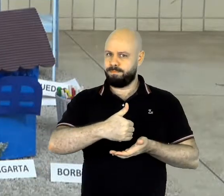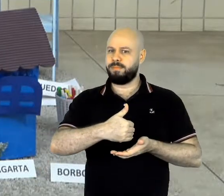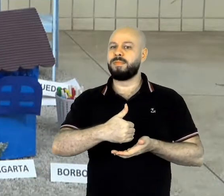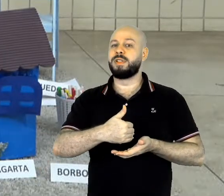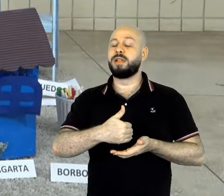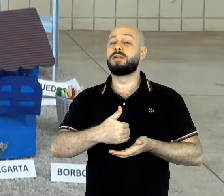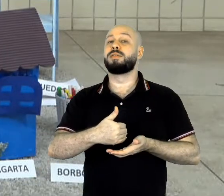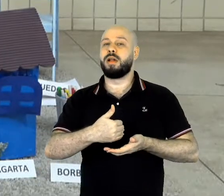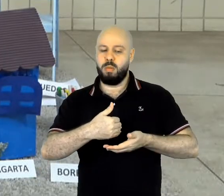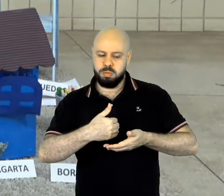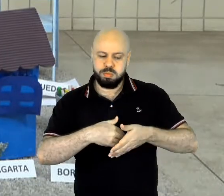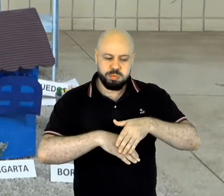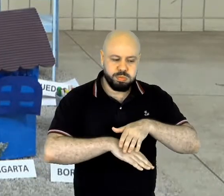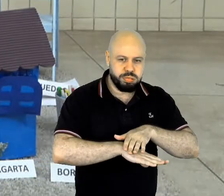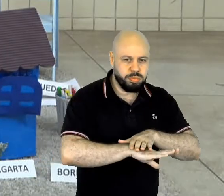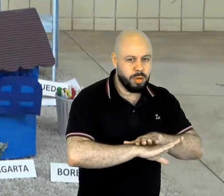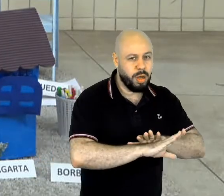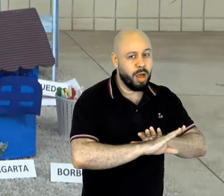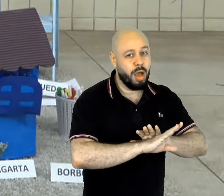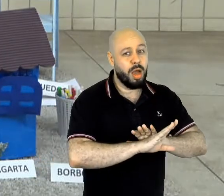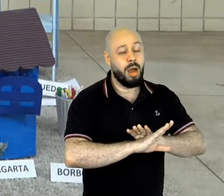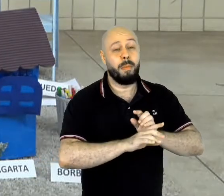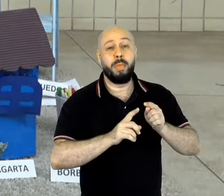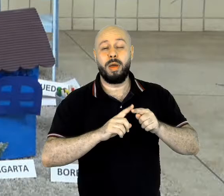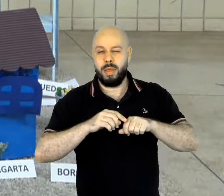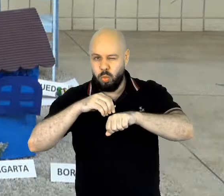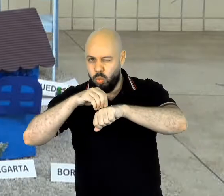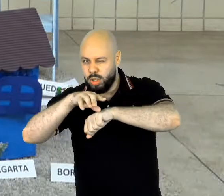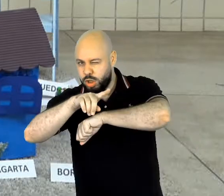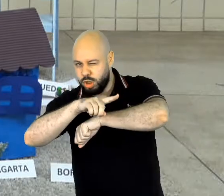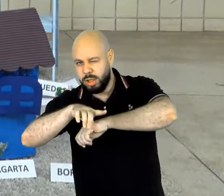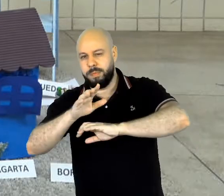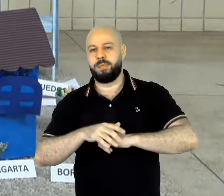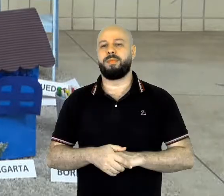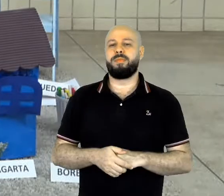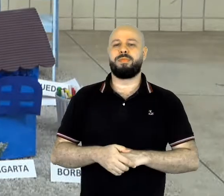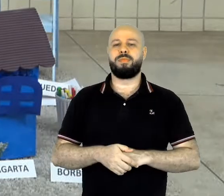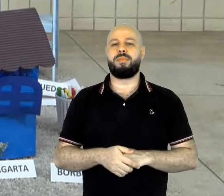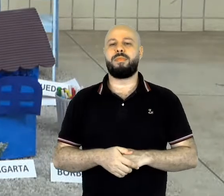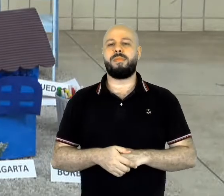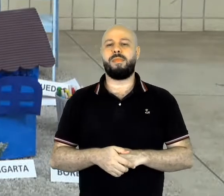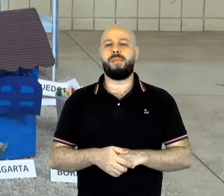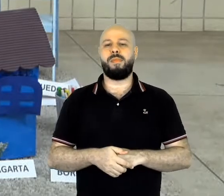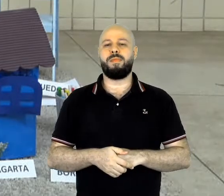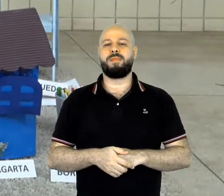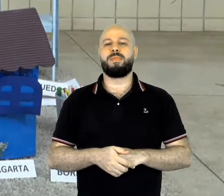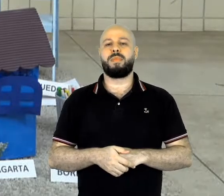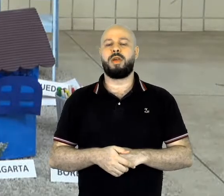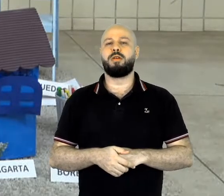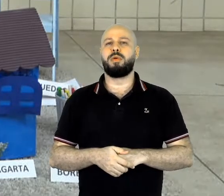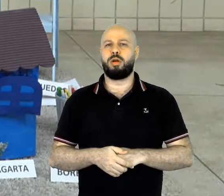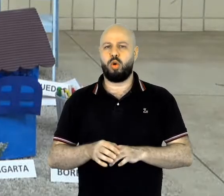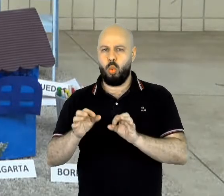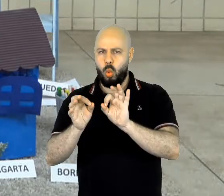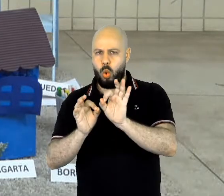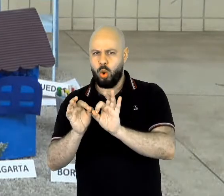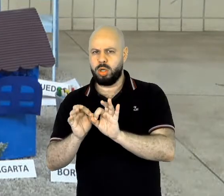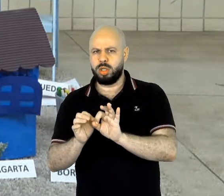Porque além dessa proposta, a gente também tem outra dica para você. Aí você vai recolher novamente as